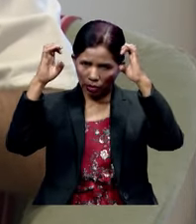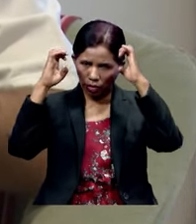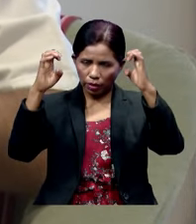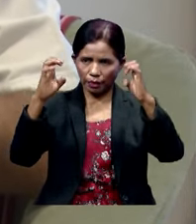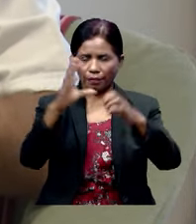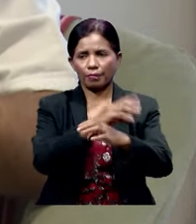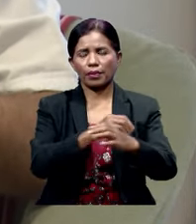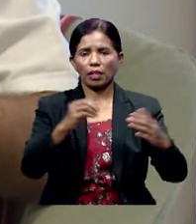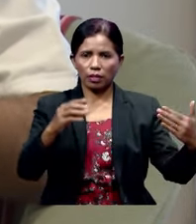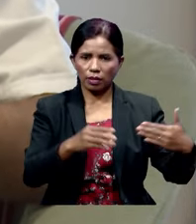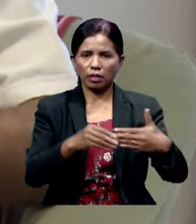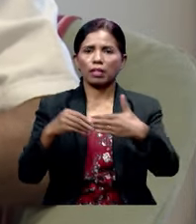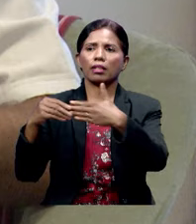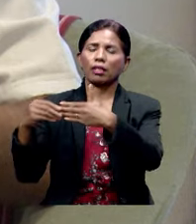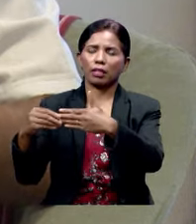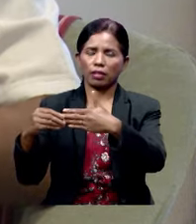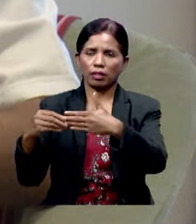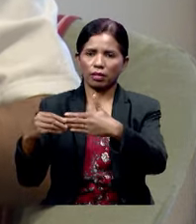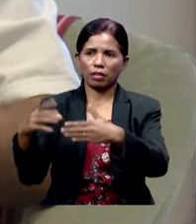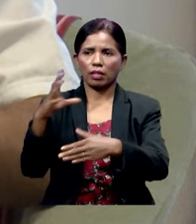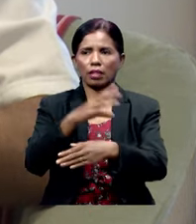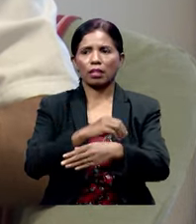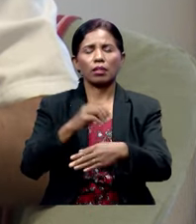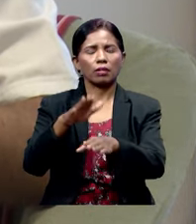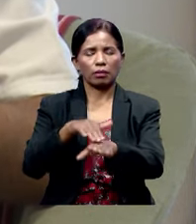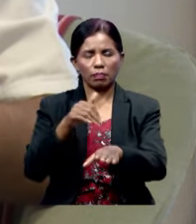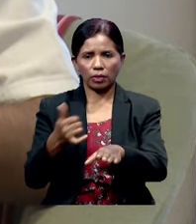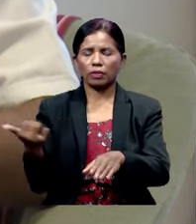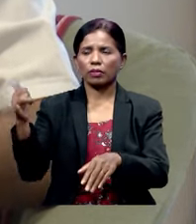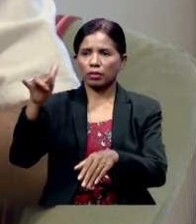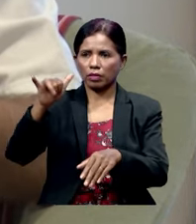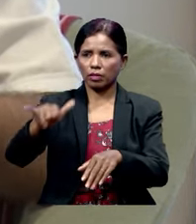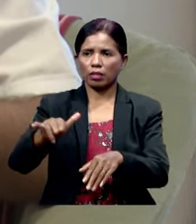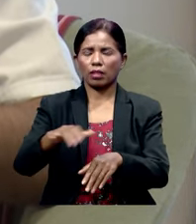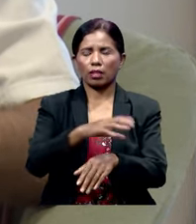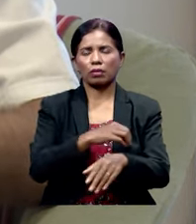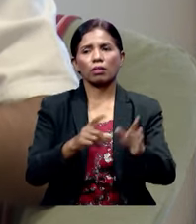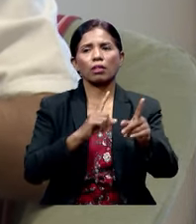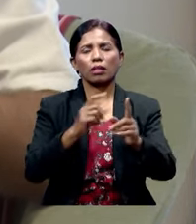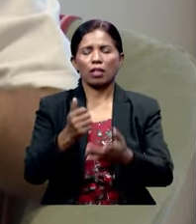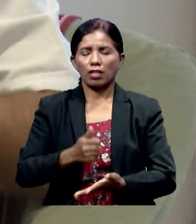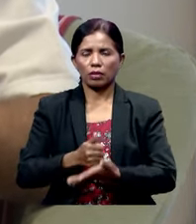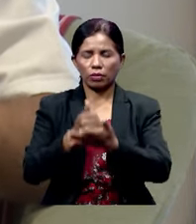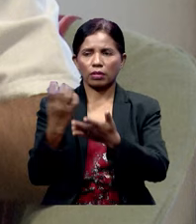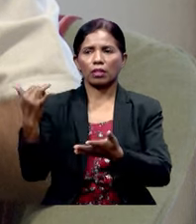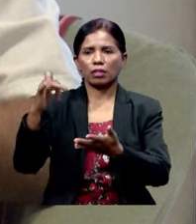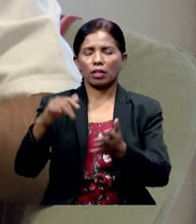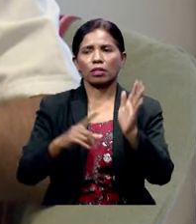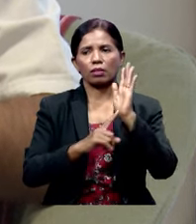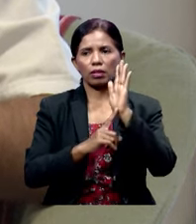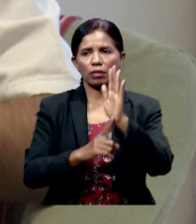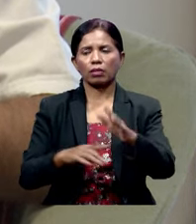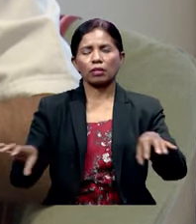a ção e a acolhida deles para escutar e ajudar a eles a crescer como